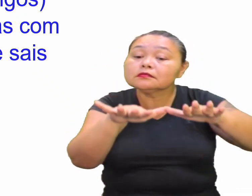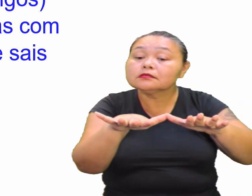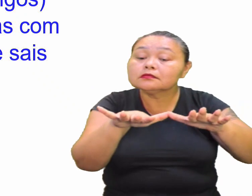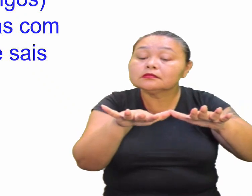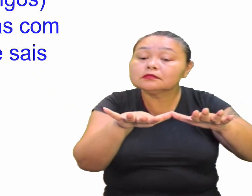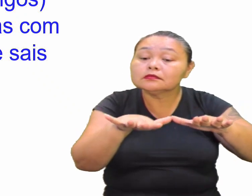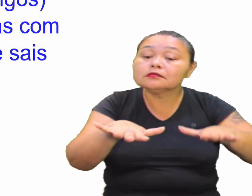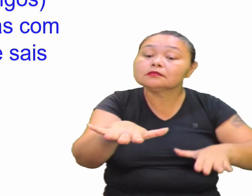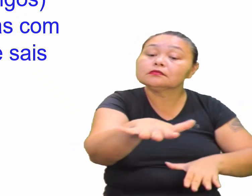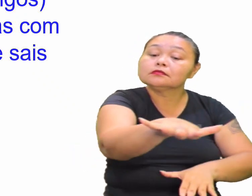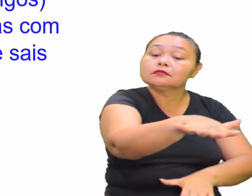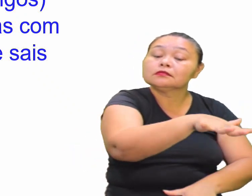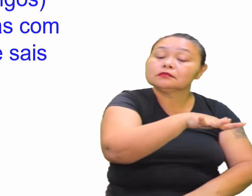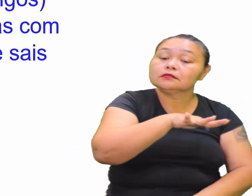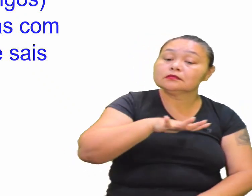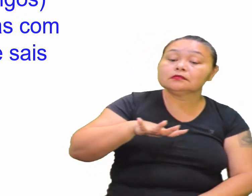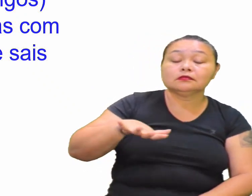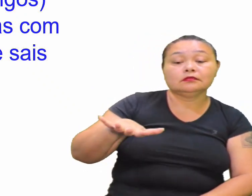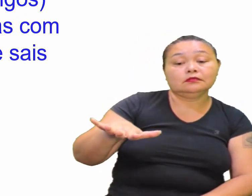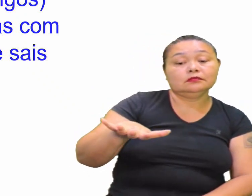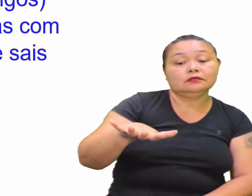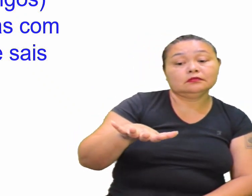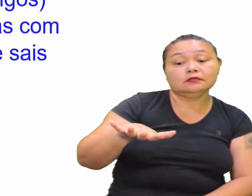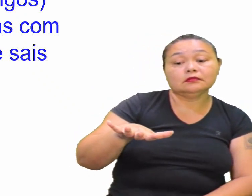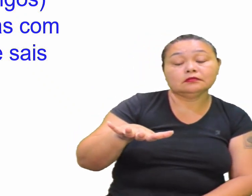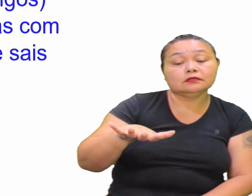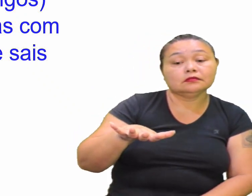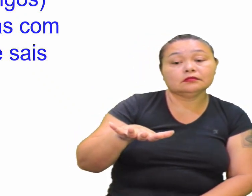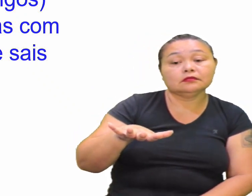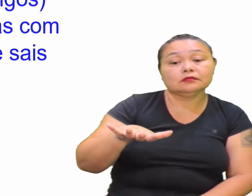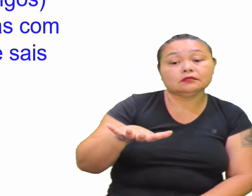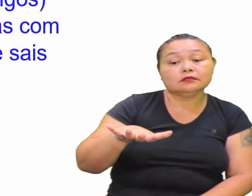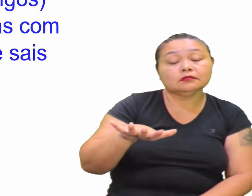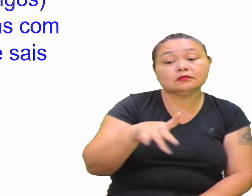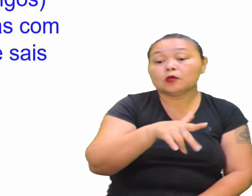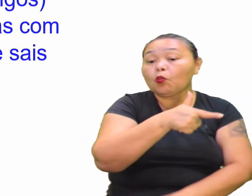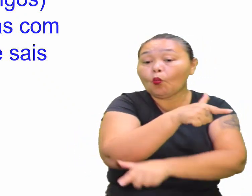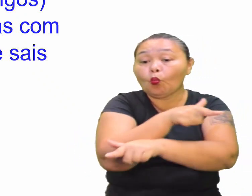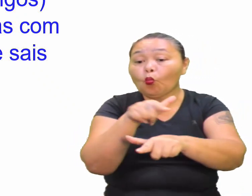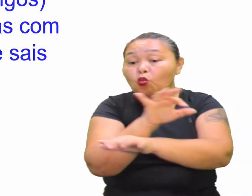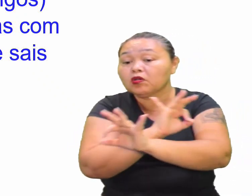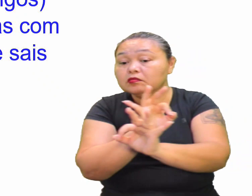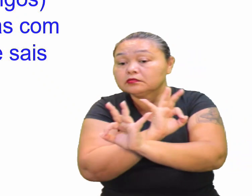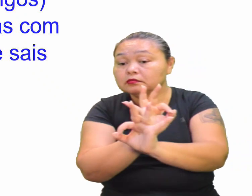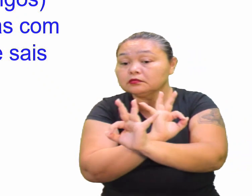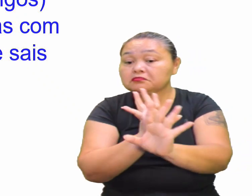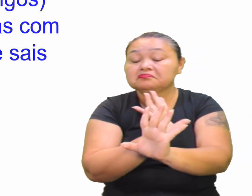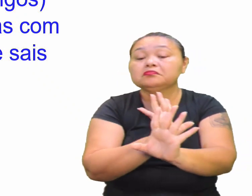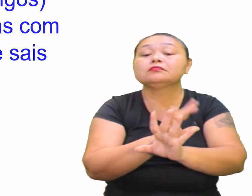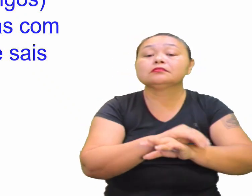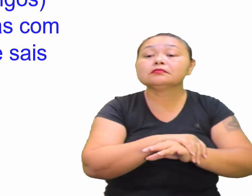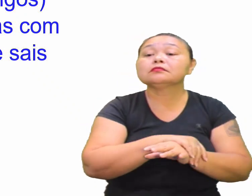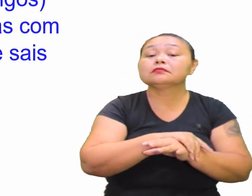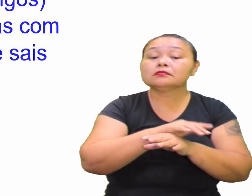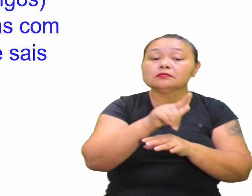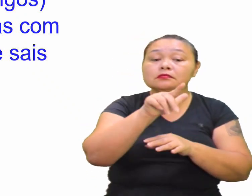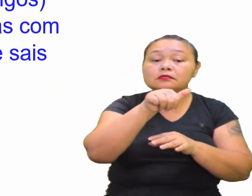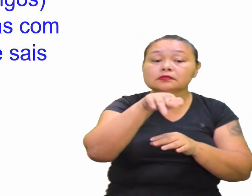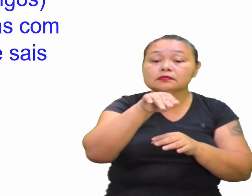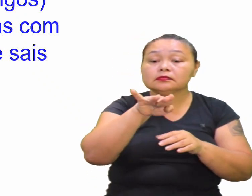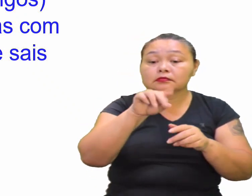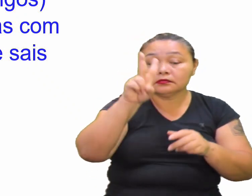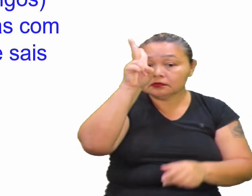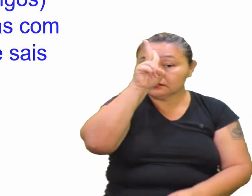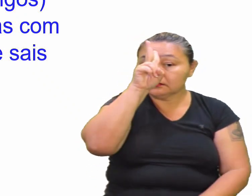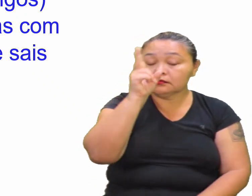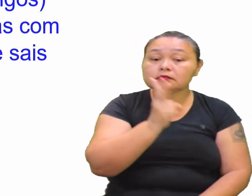naquele ambiente, que até então, né, ele estava desabrigado, podemos dizer assim. Então, os líquens,